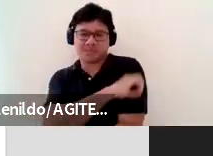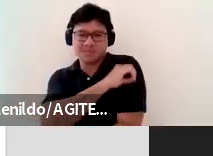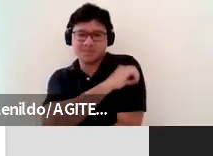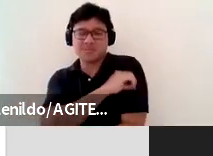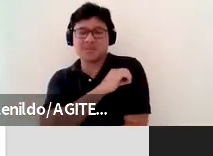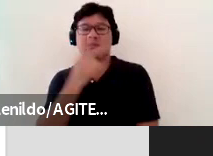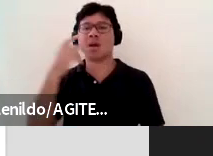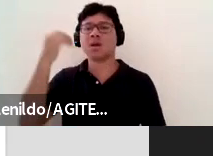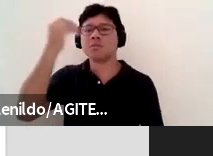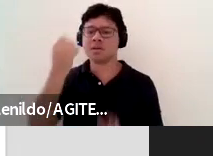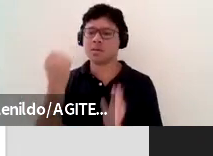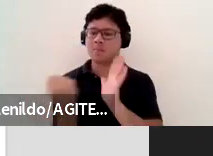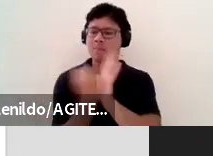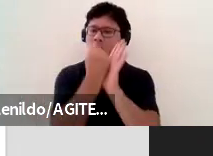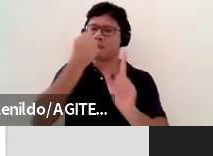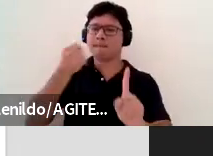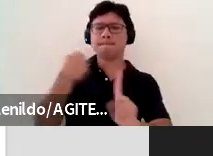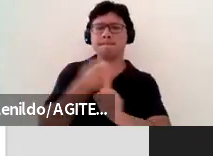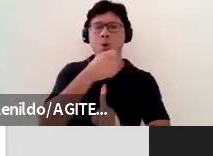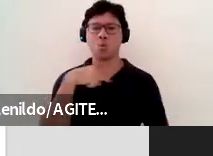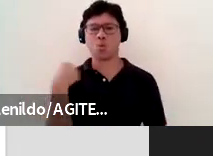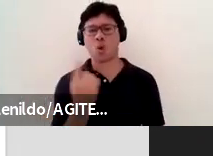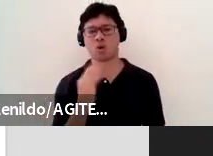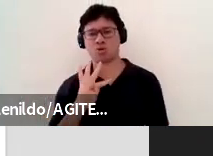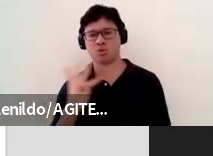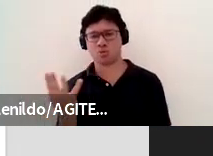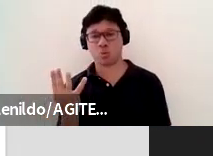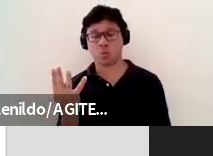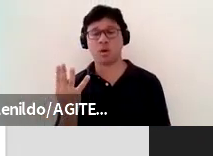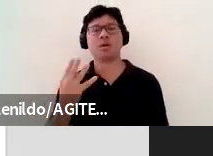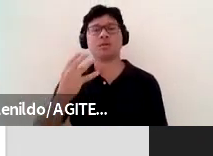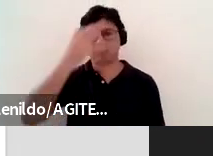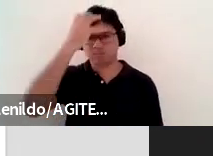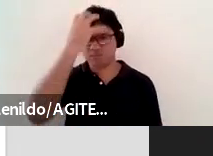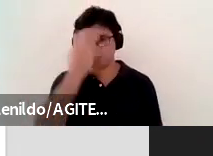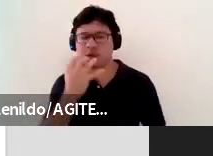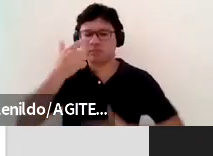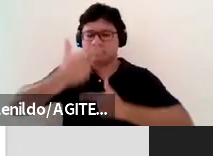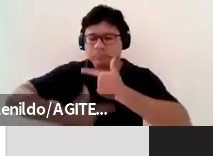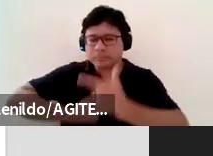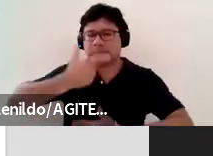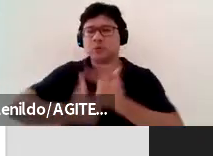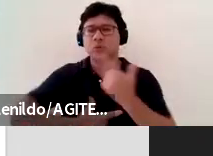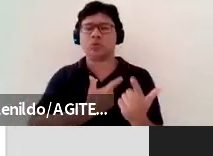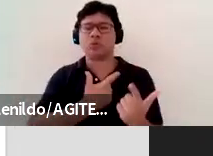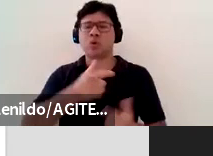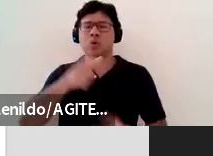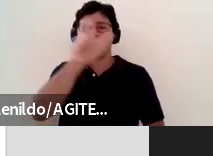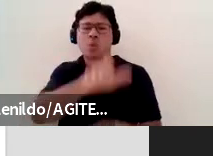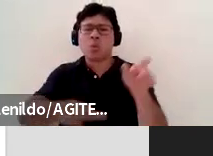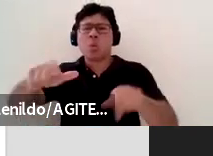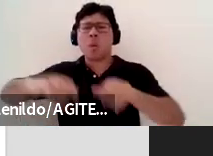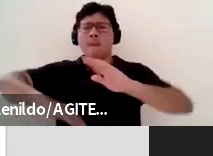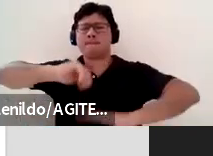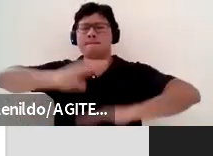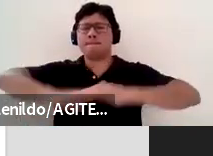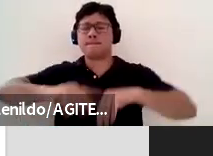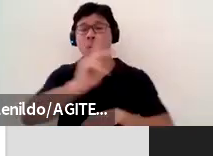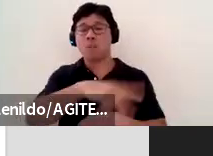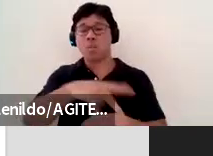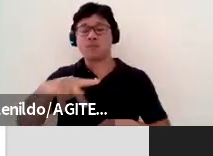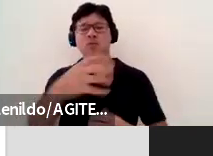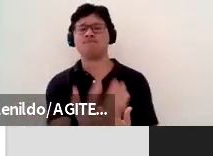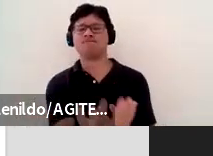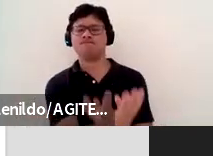foi marcante para a gente, né? Toda a seriedade e excelência dos professores contribuiu de forma